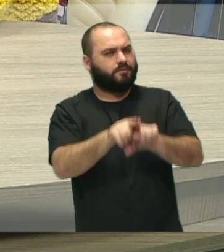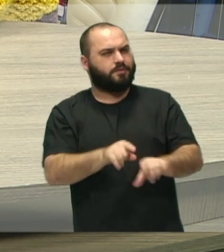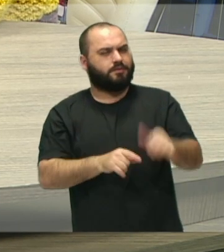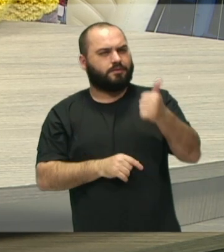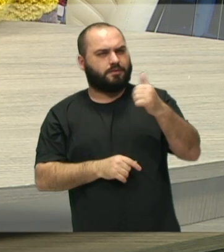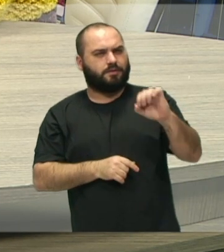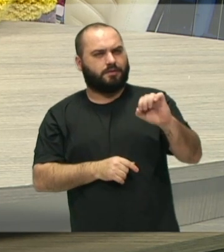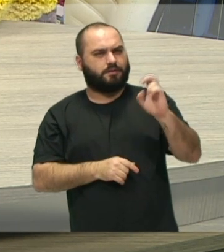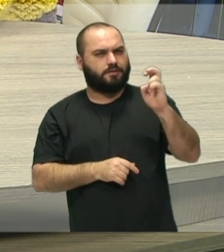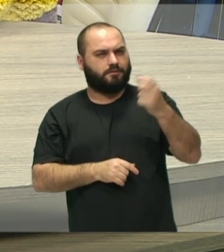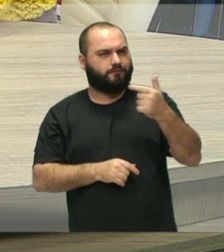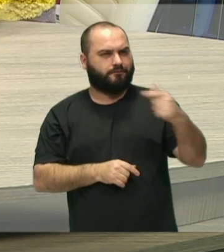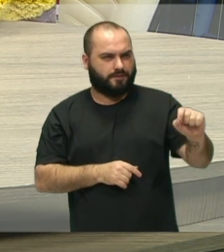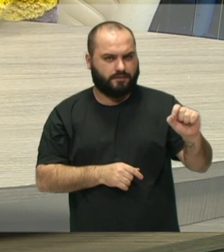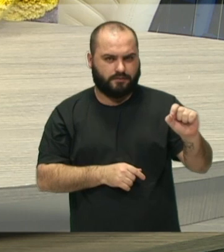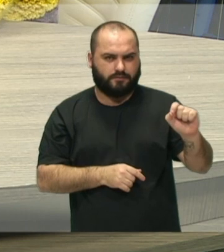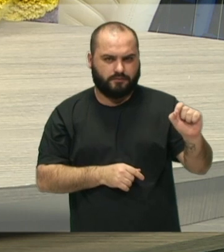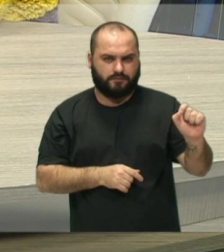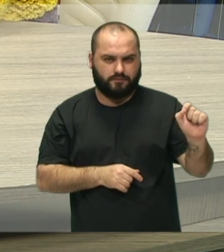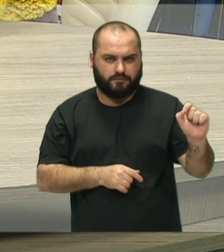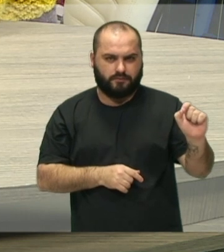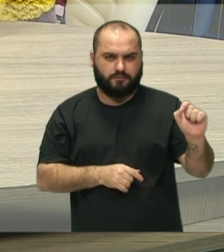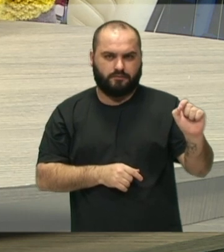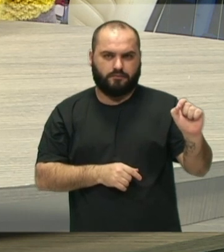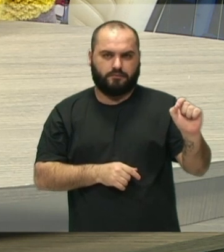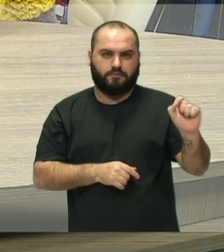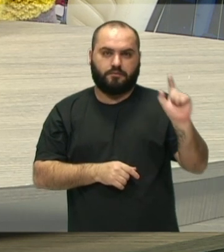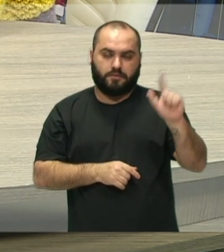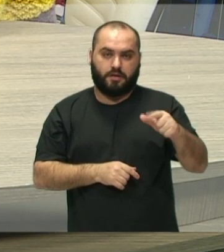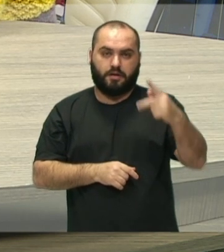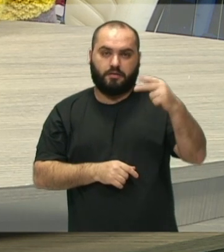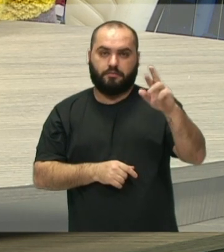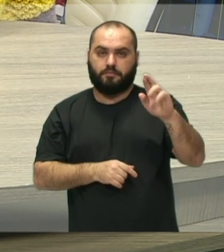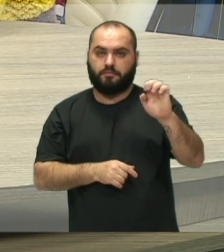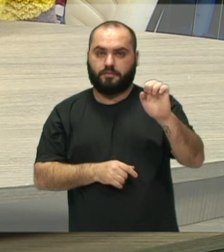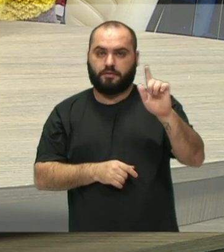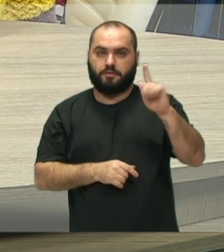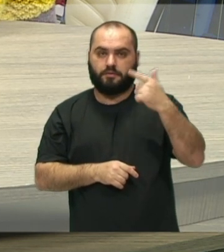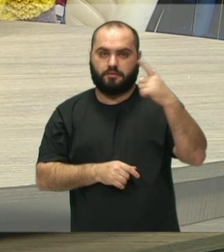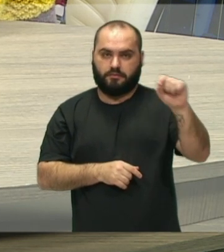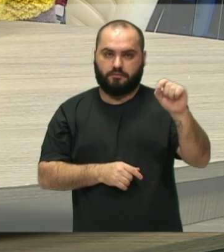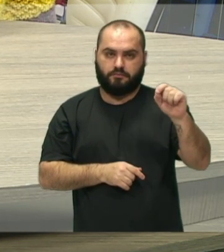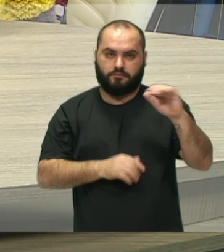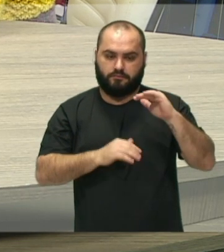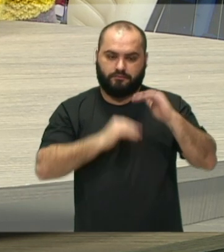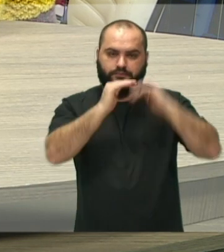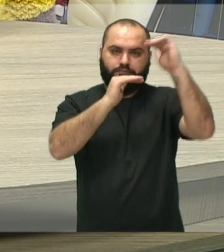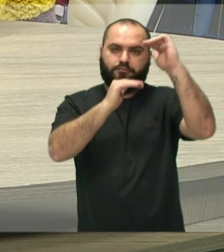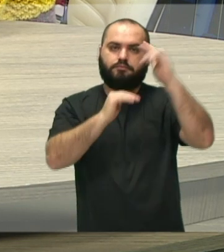10.520, é isso? 10.520. 10.520, que é a lei do pregão. Do pregão, que evoluiu agora.